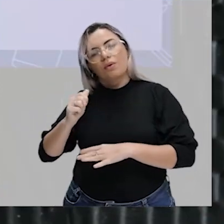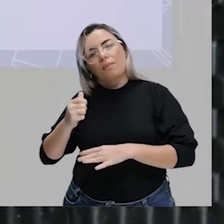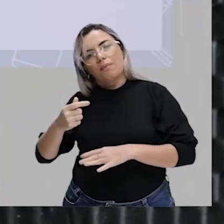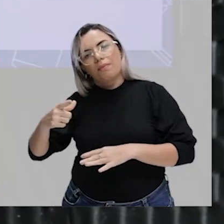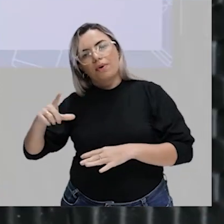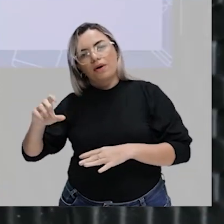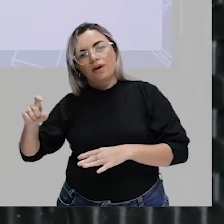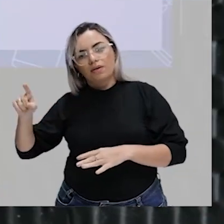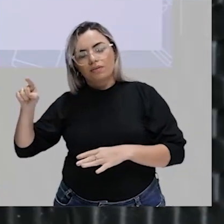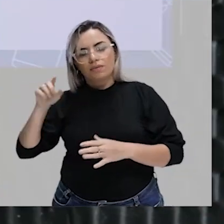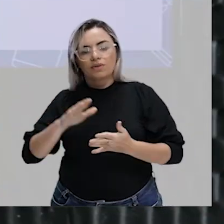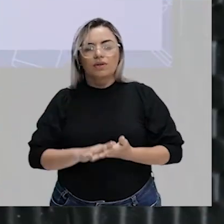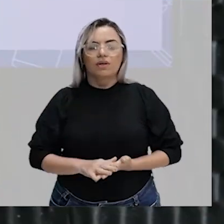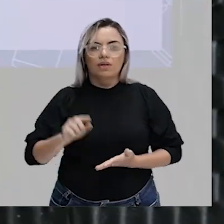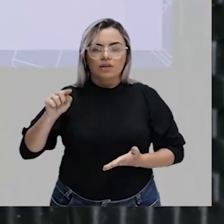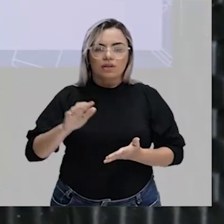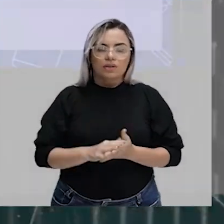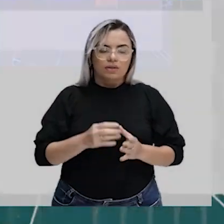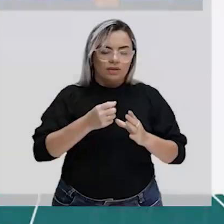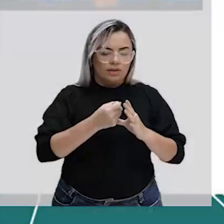um critério de avaliação.